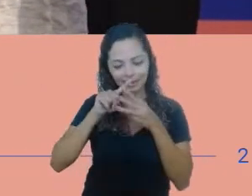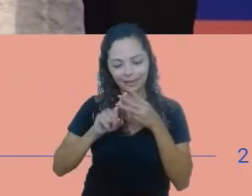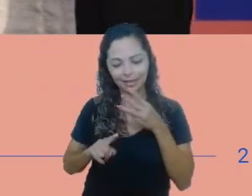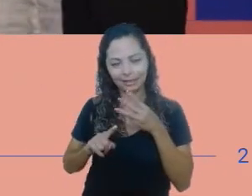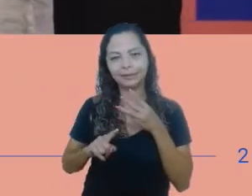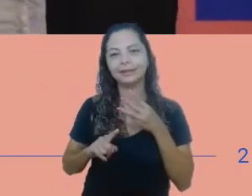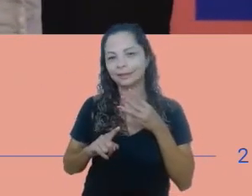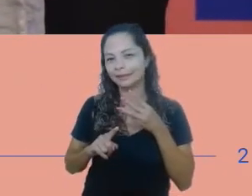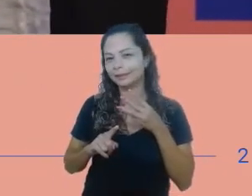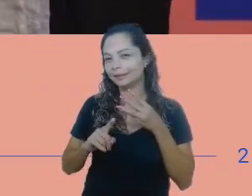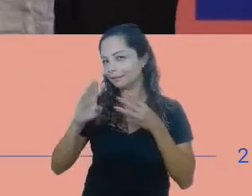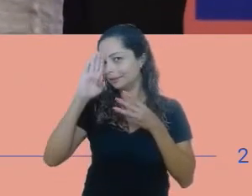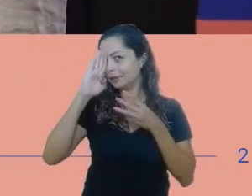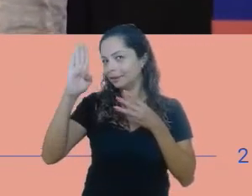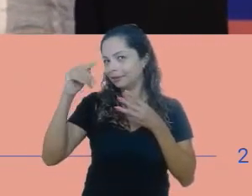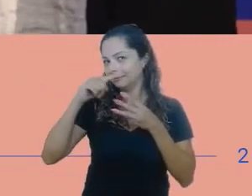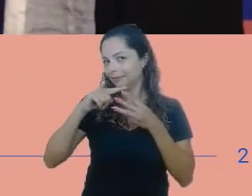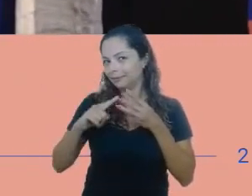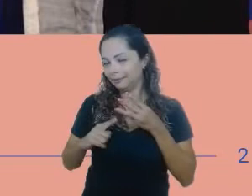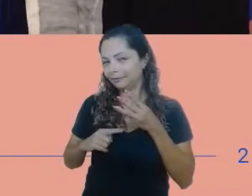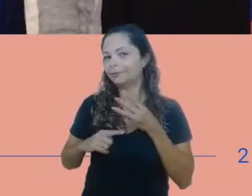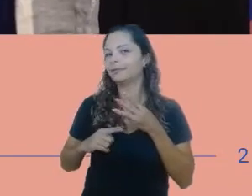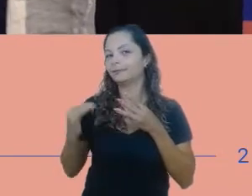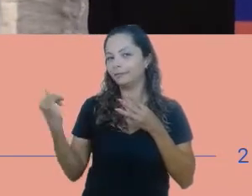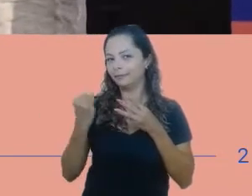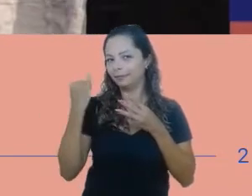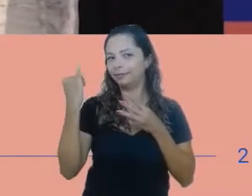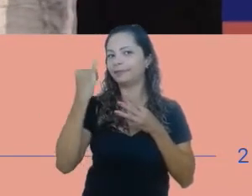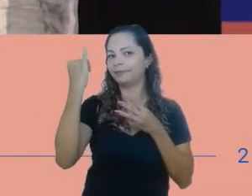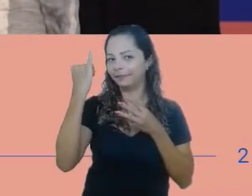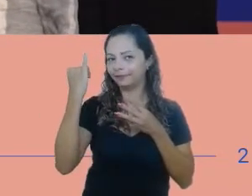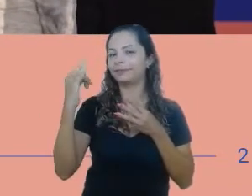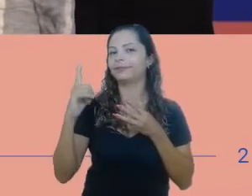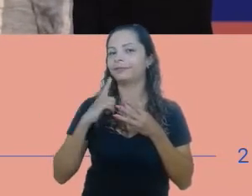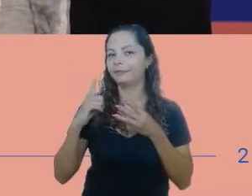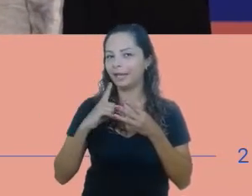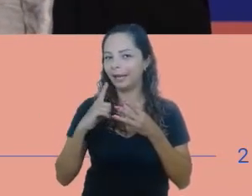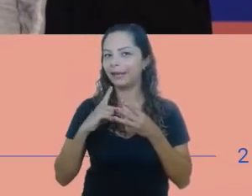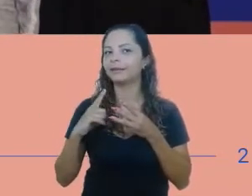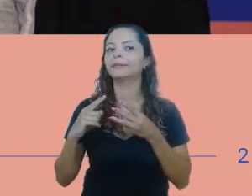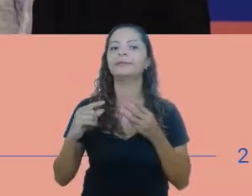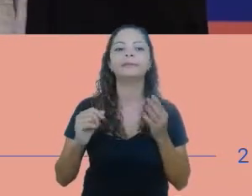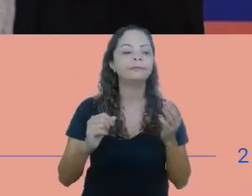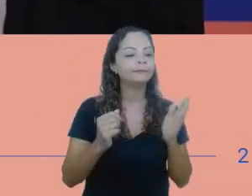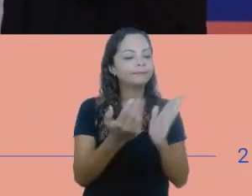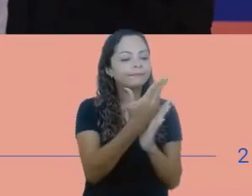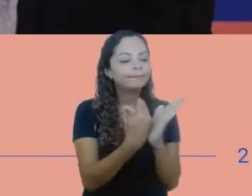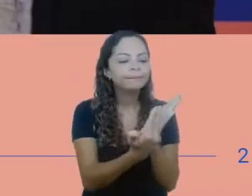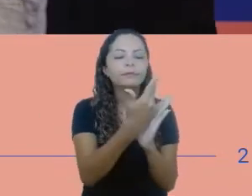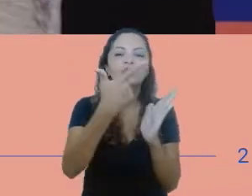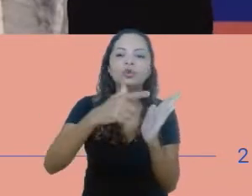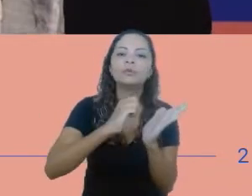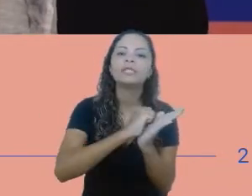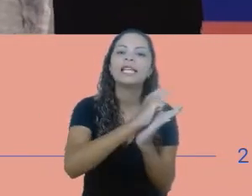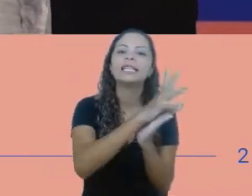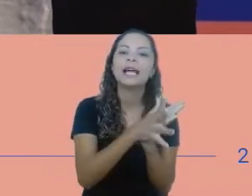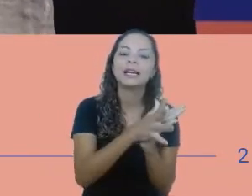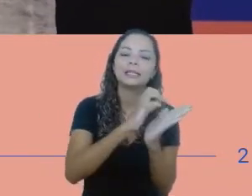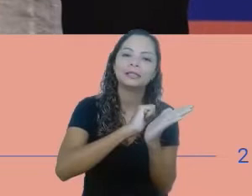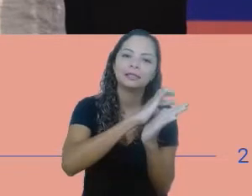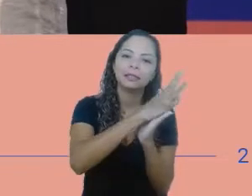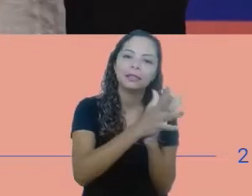passos que eu falei desenvolver o design performance dos produtos e das Embalagens um trabalho em parceria